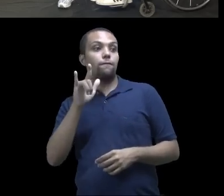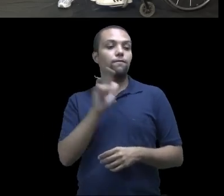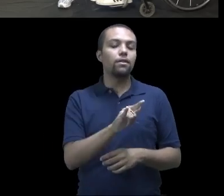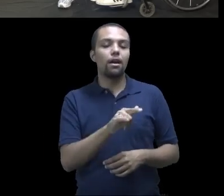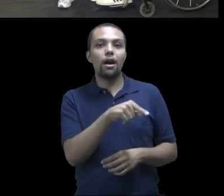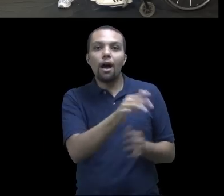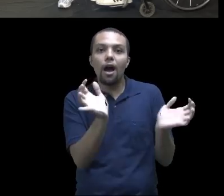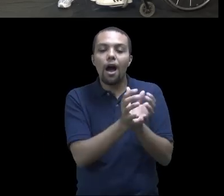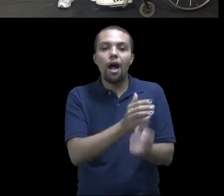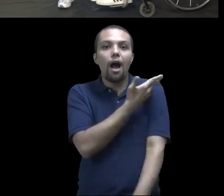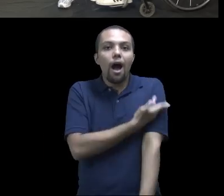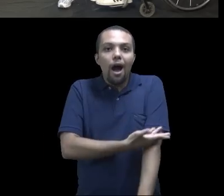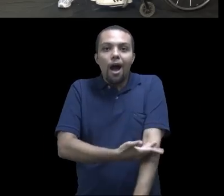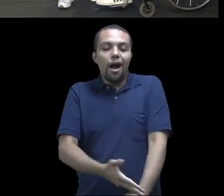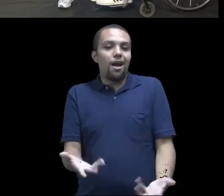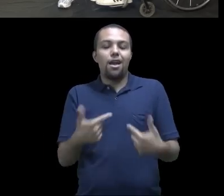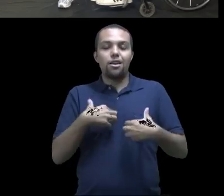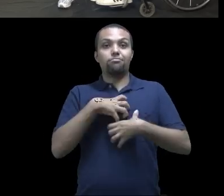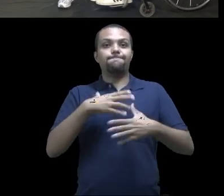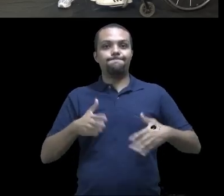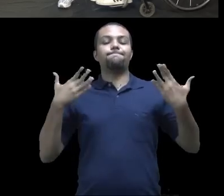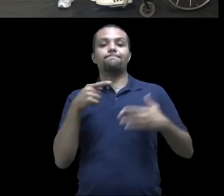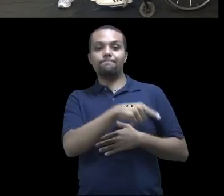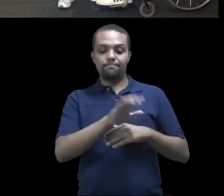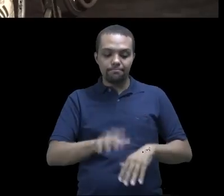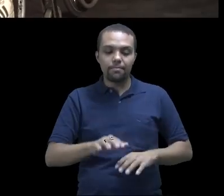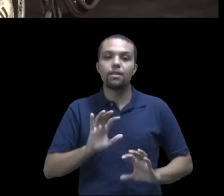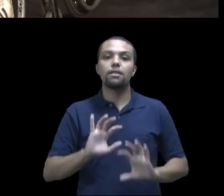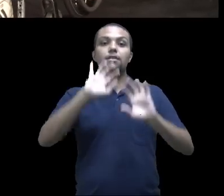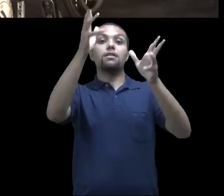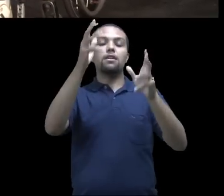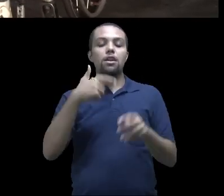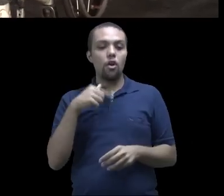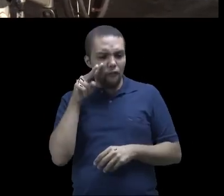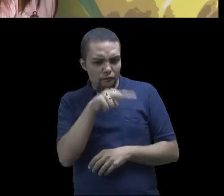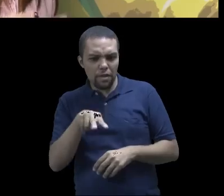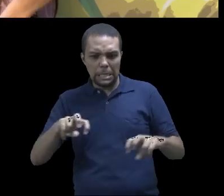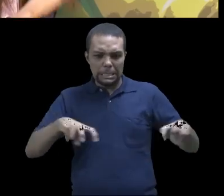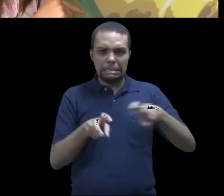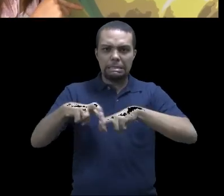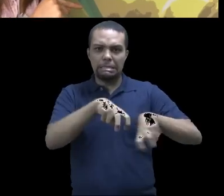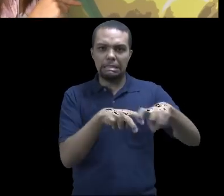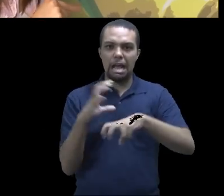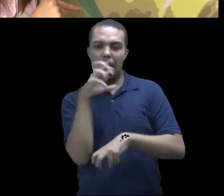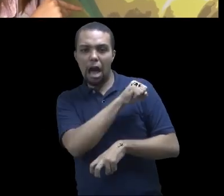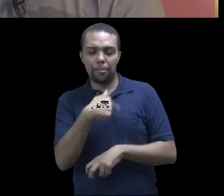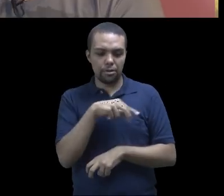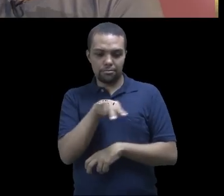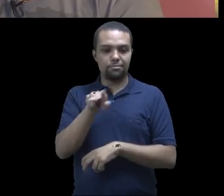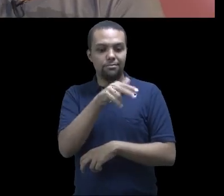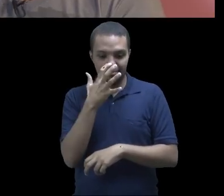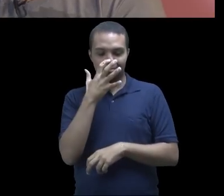também, ver o pessoal com habilidade. O que me surpreendeu no basquete cadeira já foi a habilidade na cadeira. É, você não praticava o basquete